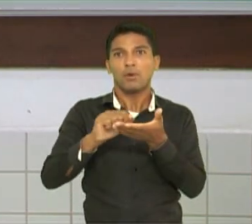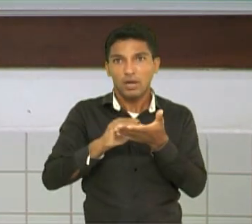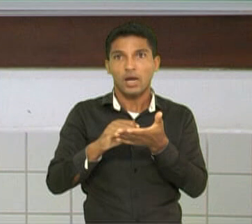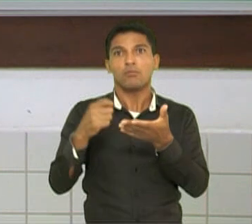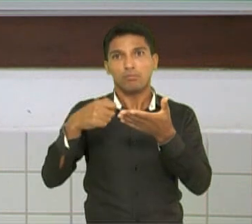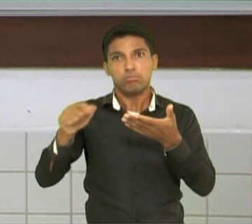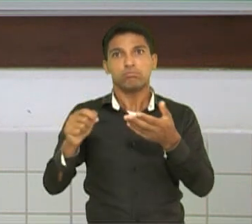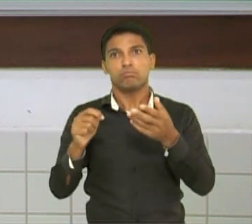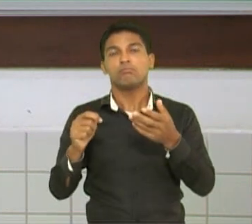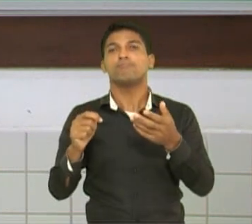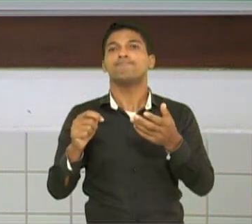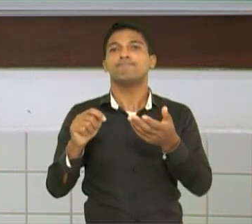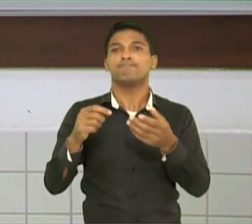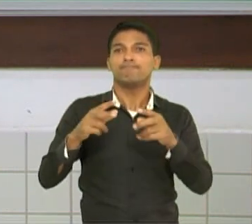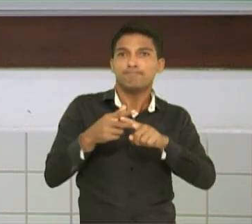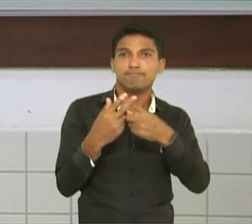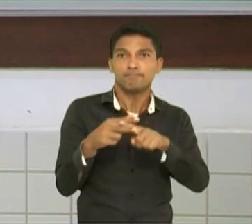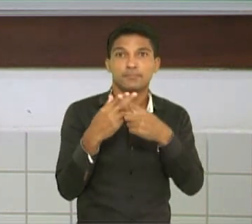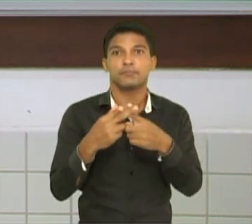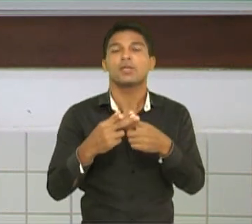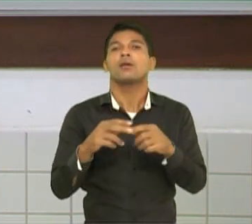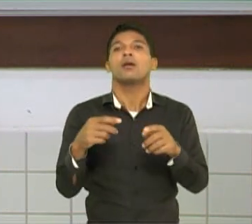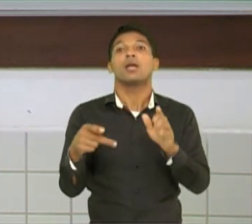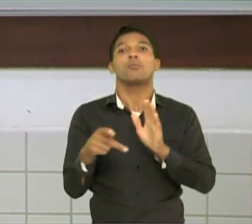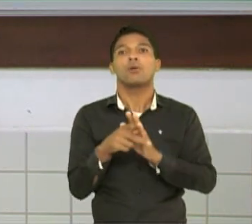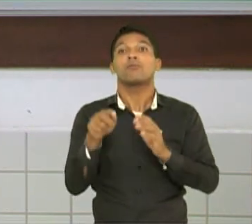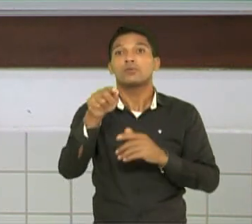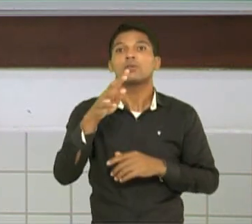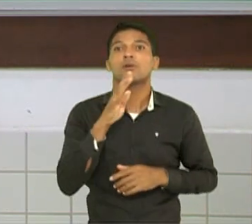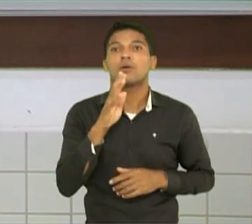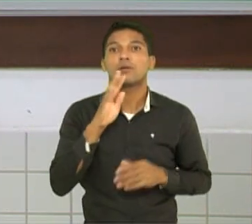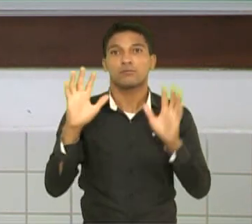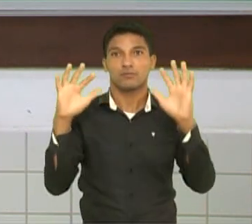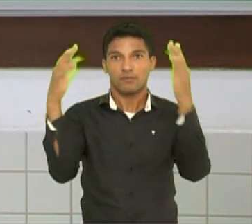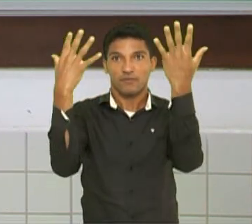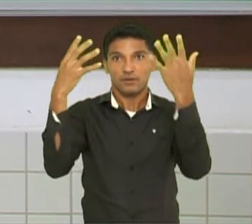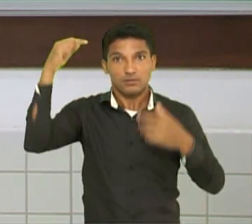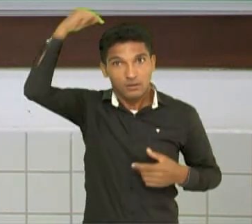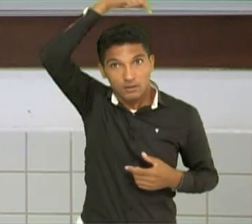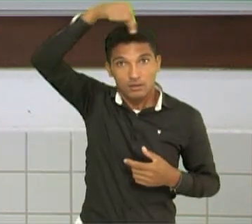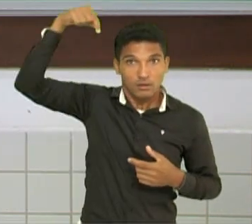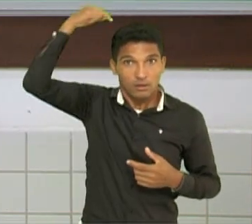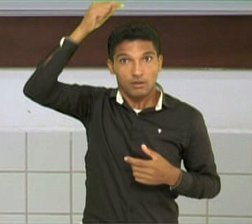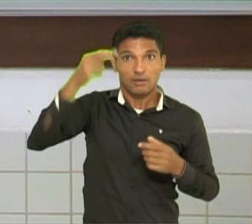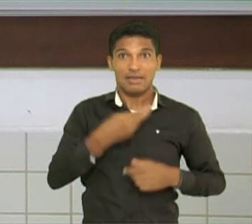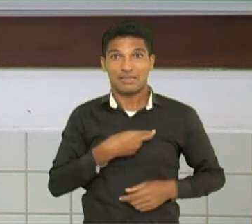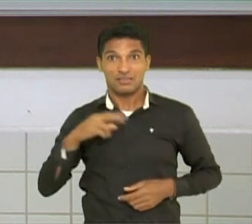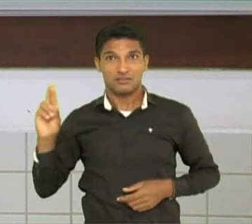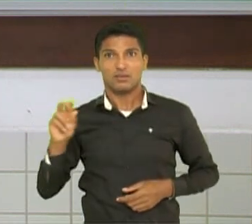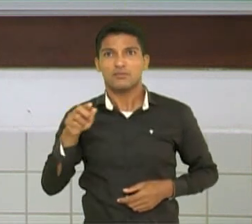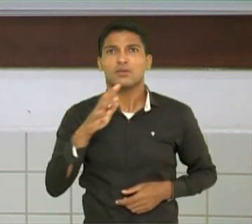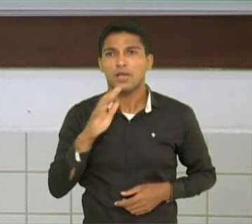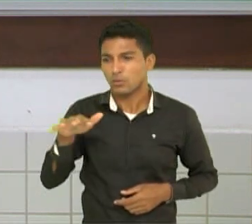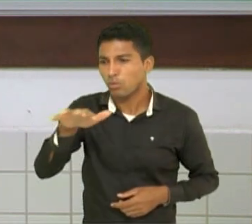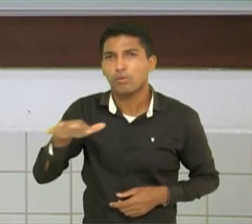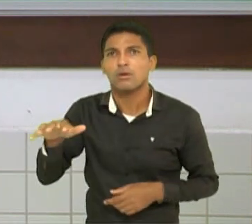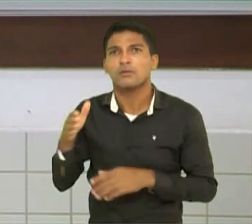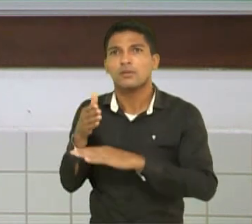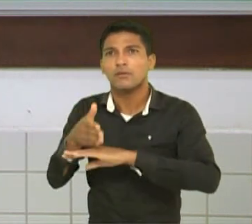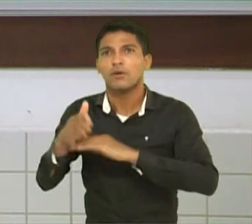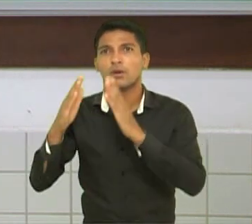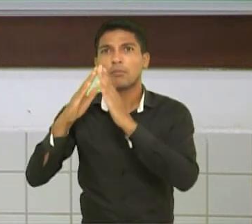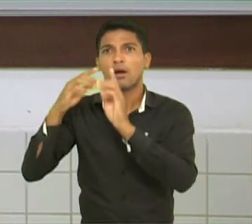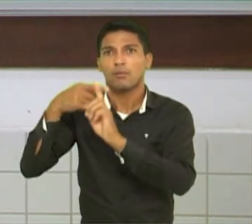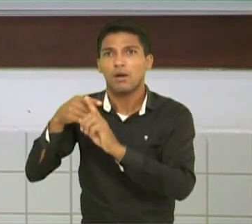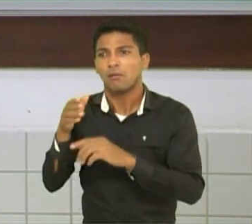vai estar falando da festa religiosa que você conhece, que acontece aí na sua região, que você foi na sua comunidade, na sua